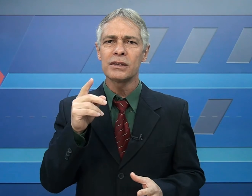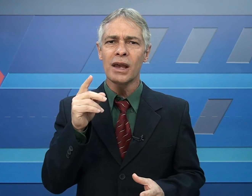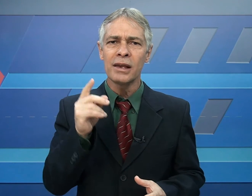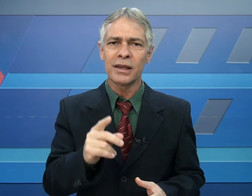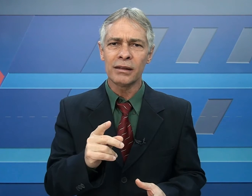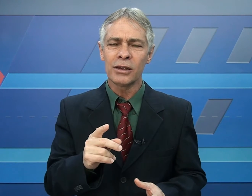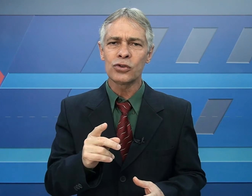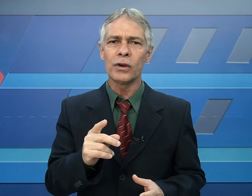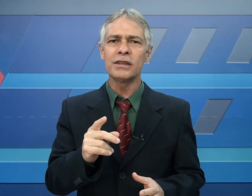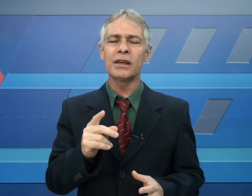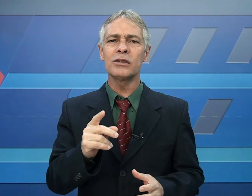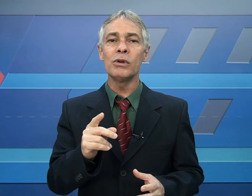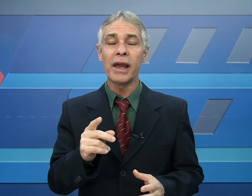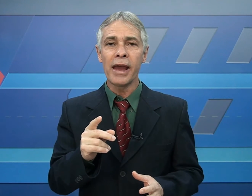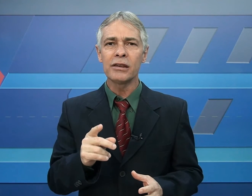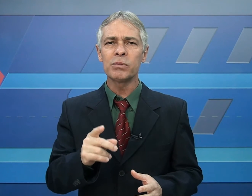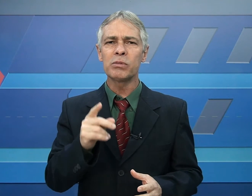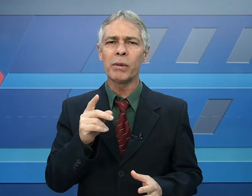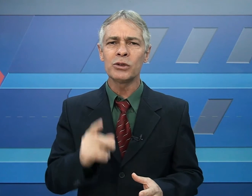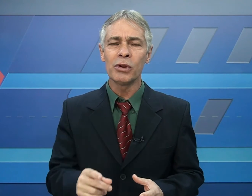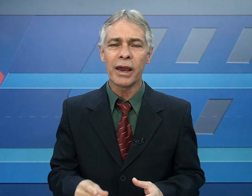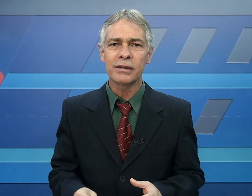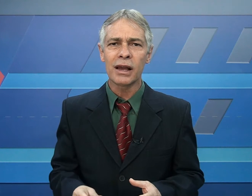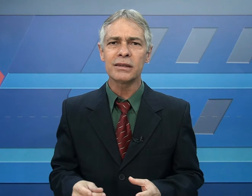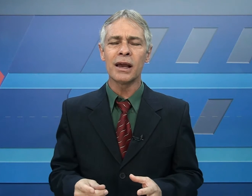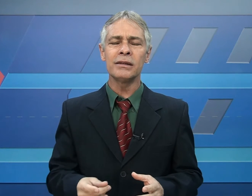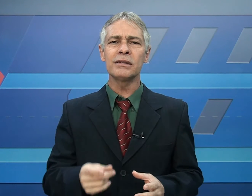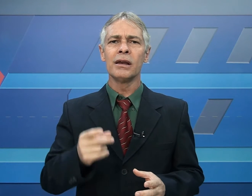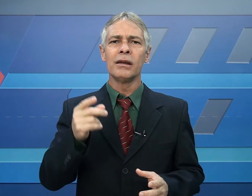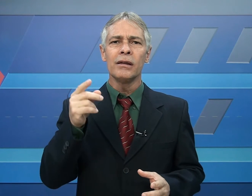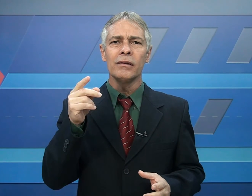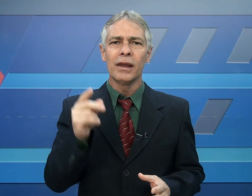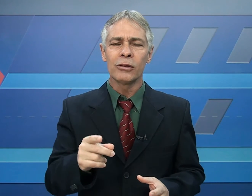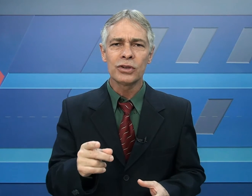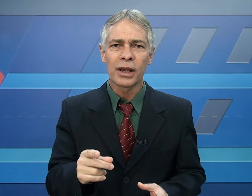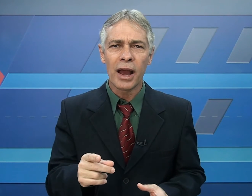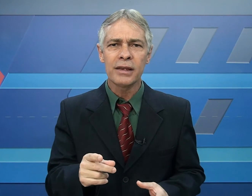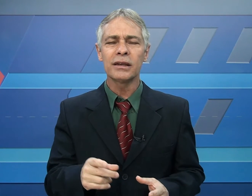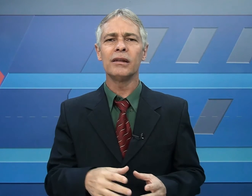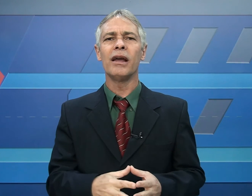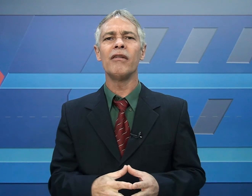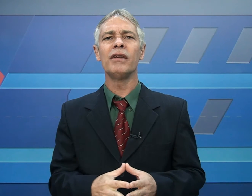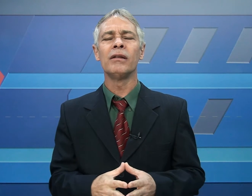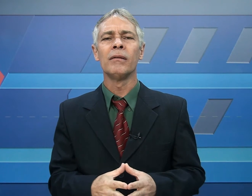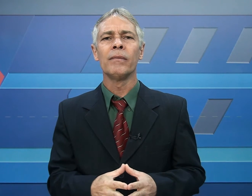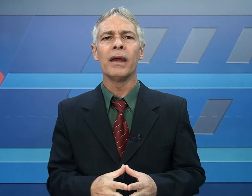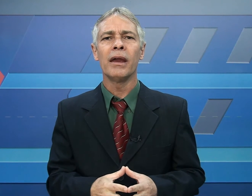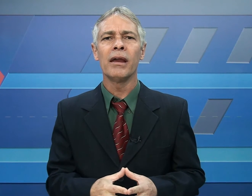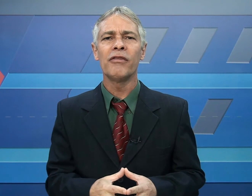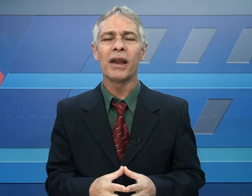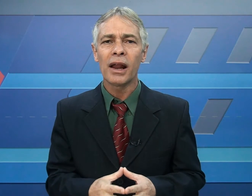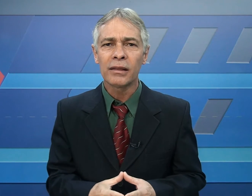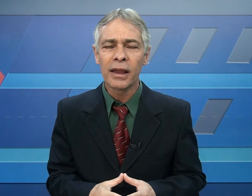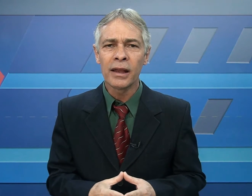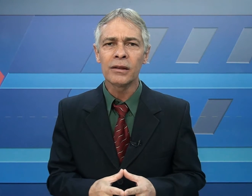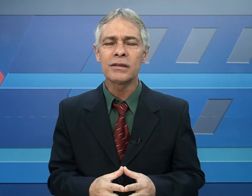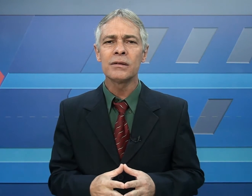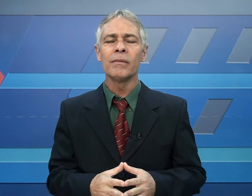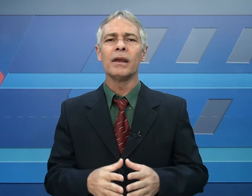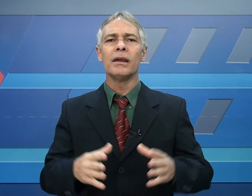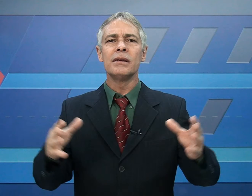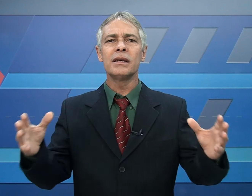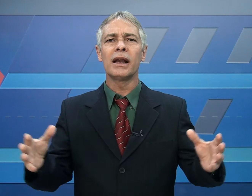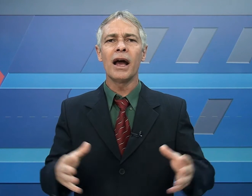cuidados e as atenções que as mulheres, principalmente mulheres casadas dentro de casa, que devem ficar